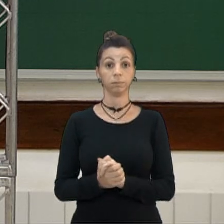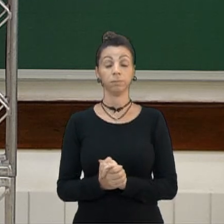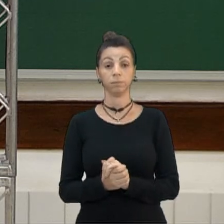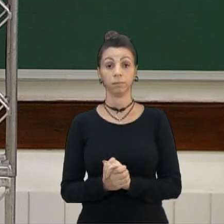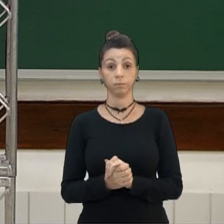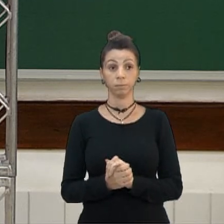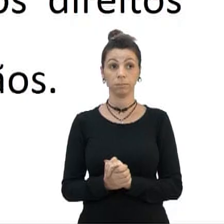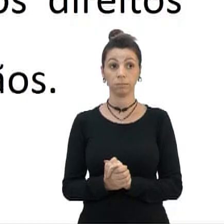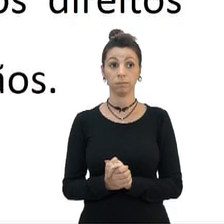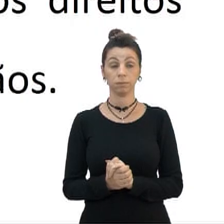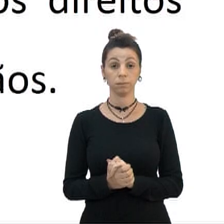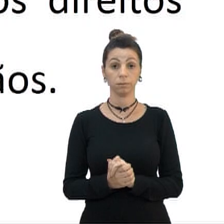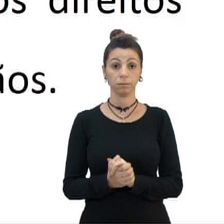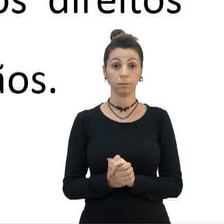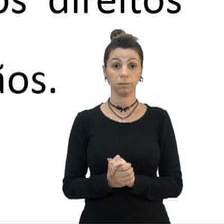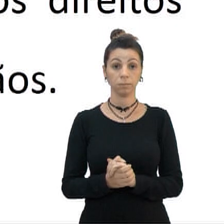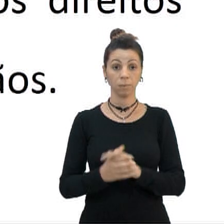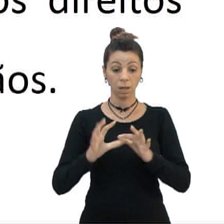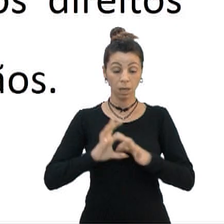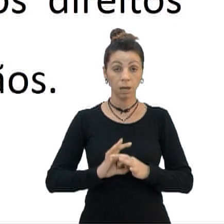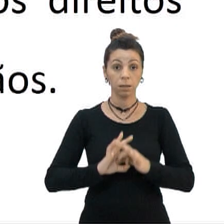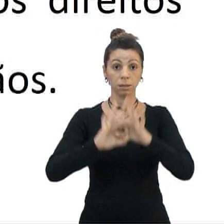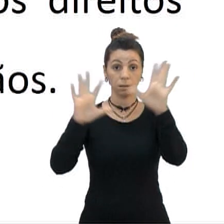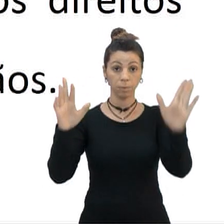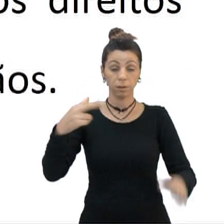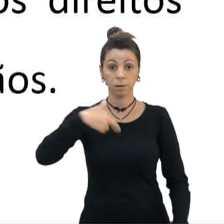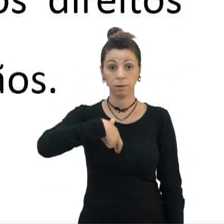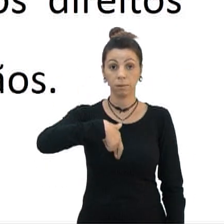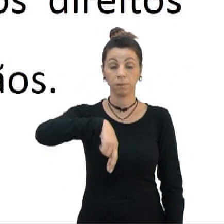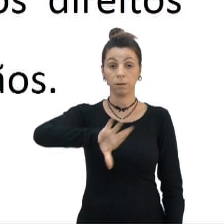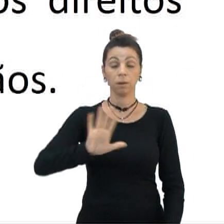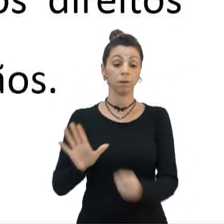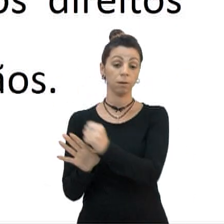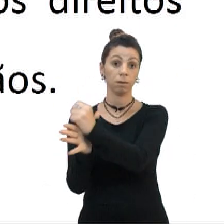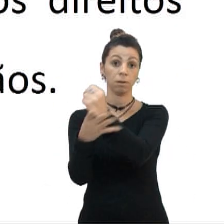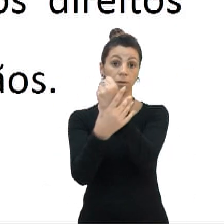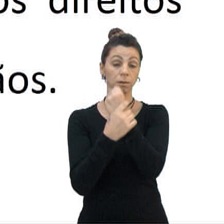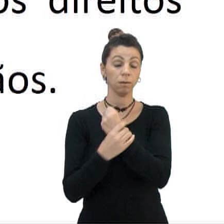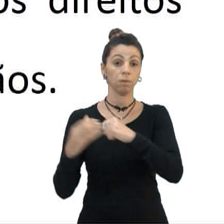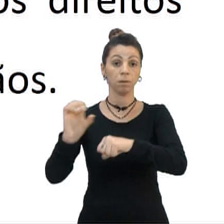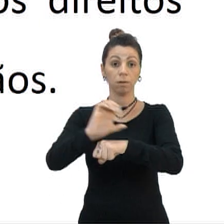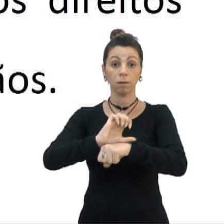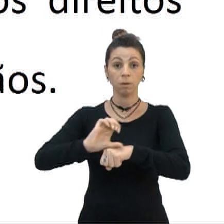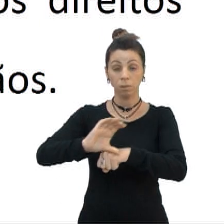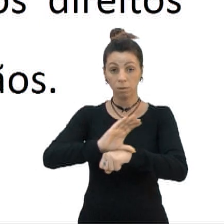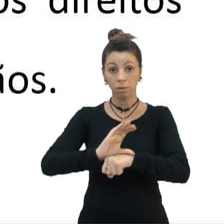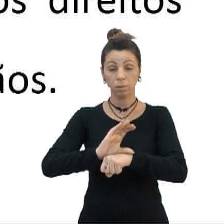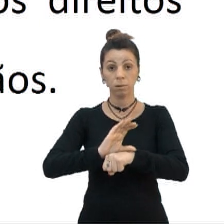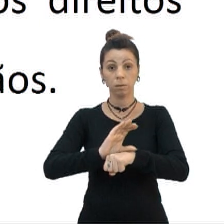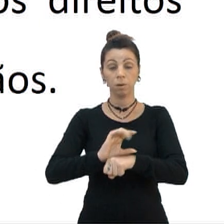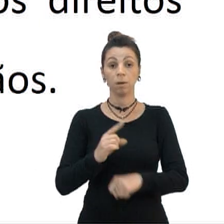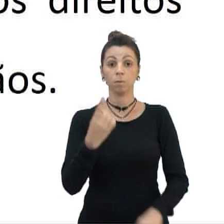laico. A liberdade religiosa, ela é garantida pela Constituição